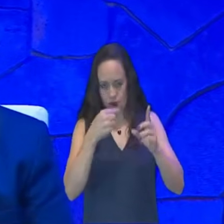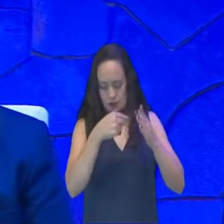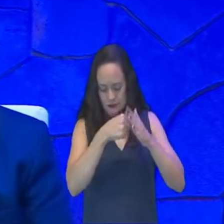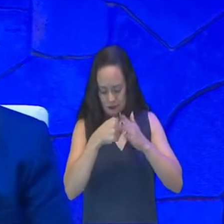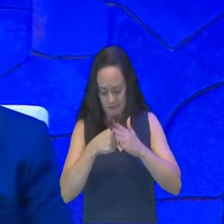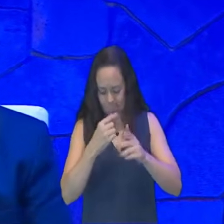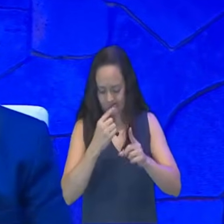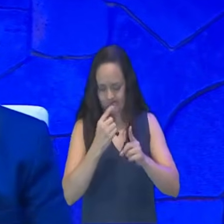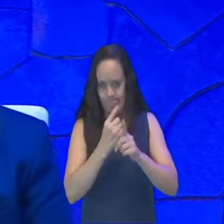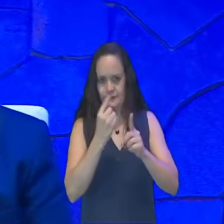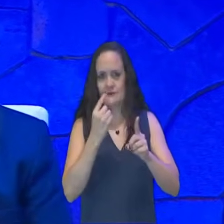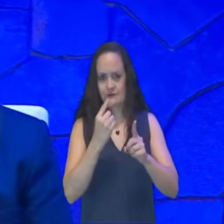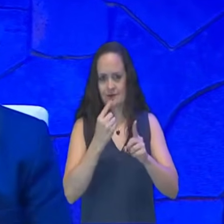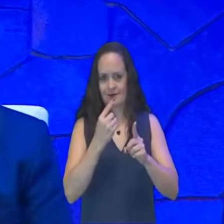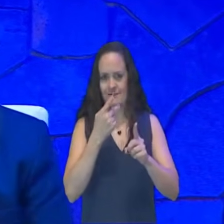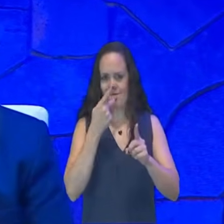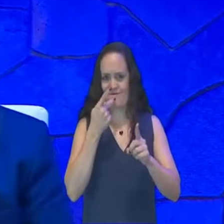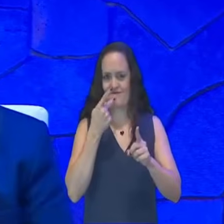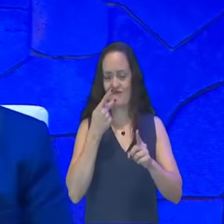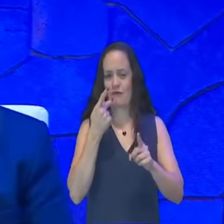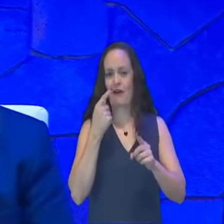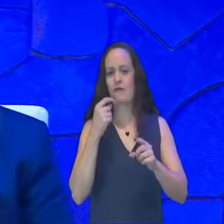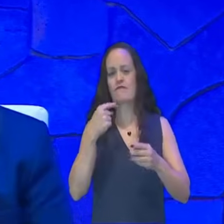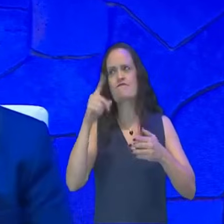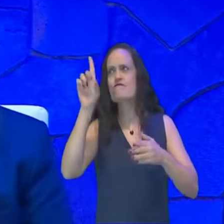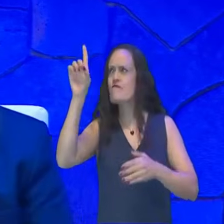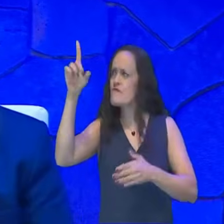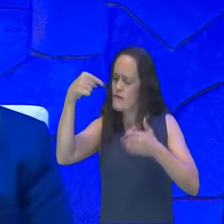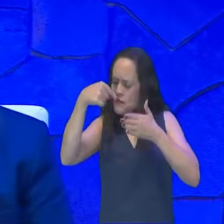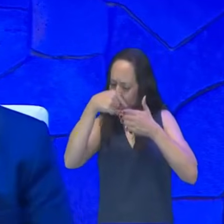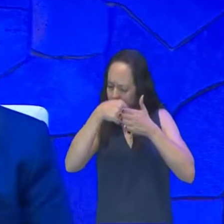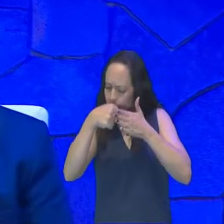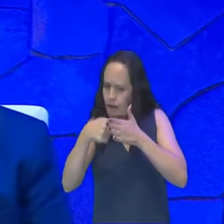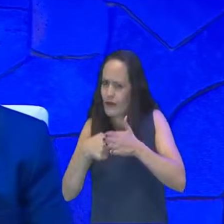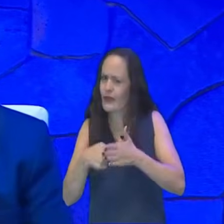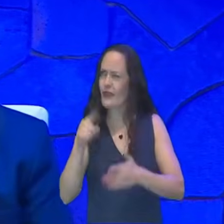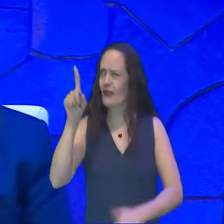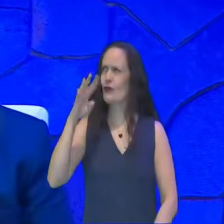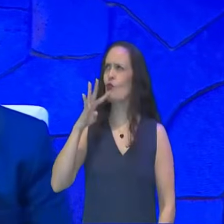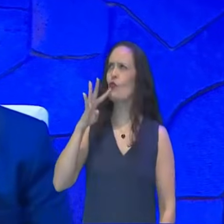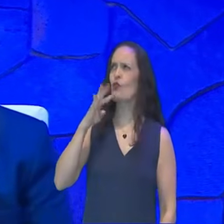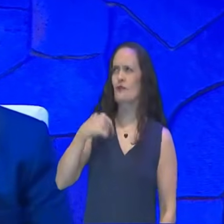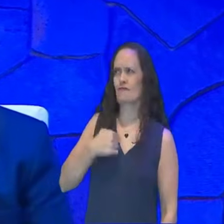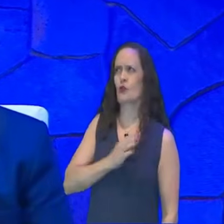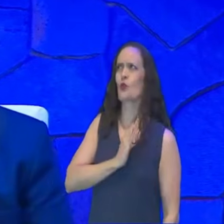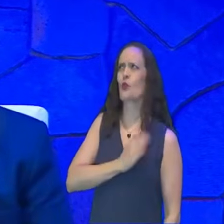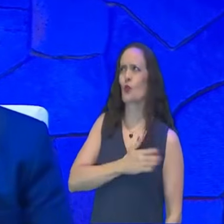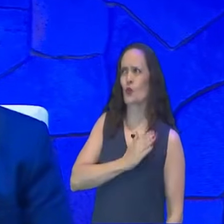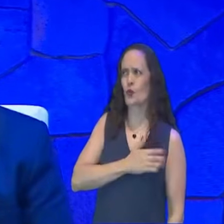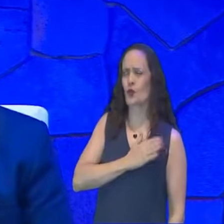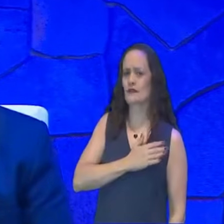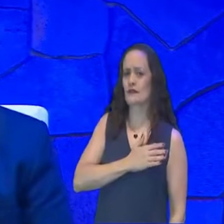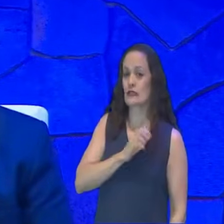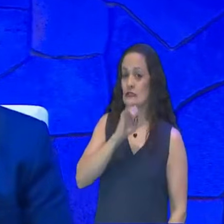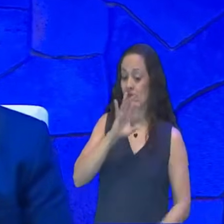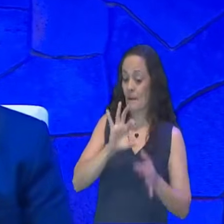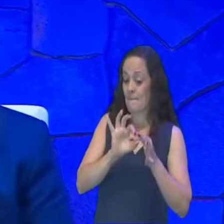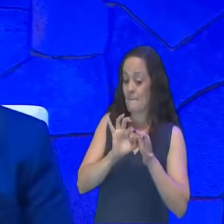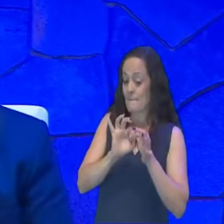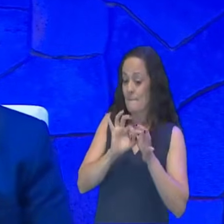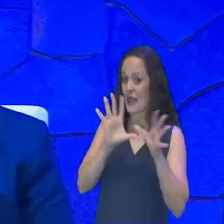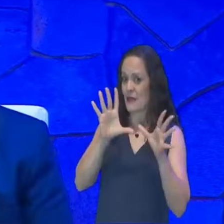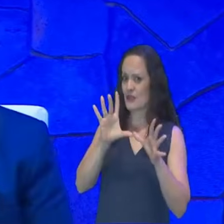quando ele diz: sonda-me, ó Deus, e conhece o meu coração. E começarmos a permitir, meus irmãos,